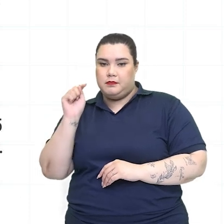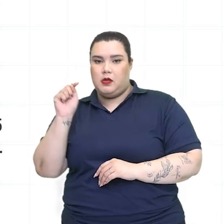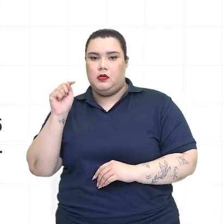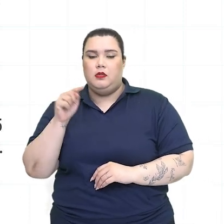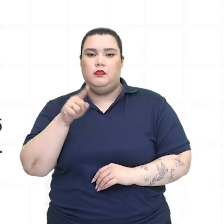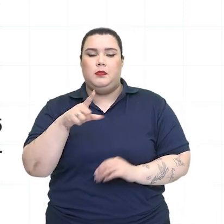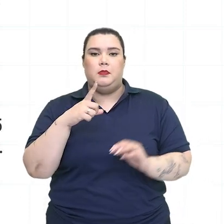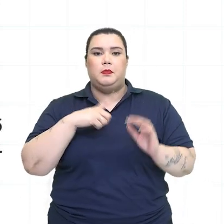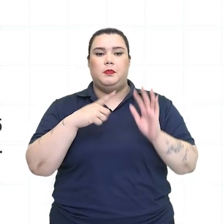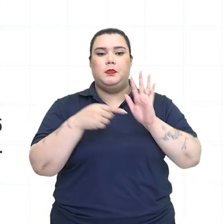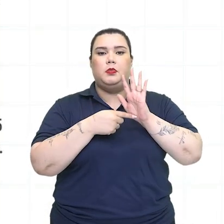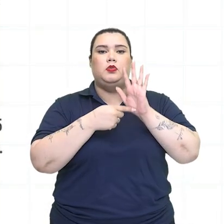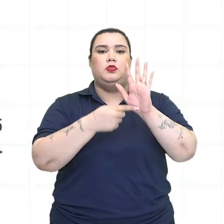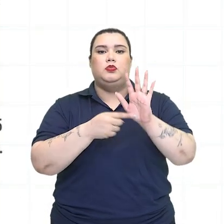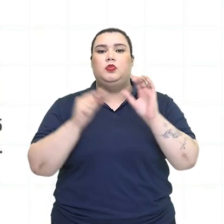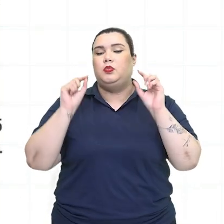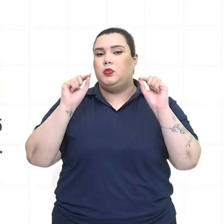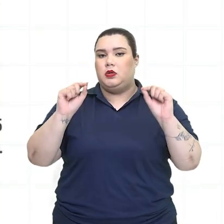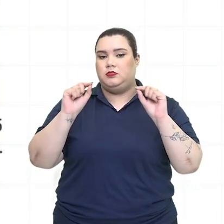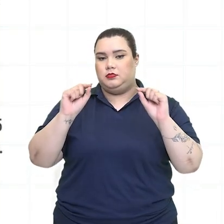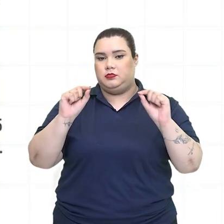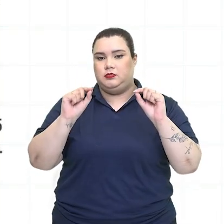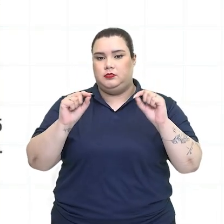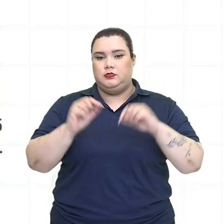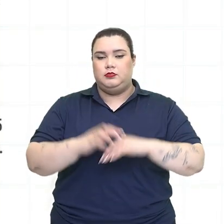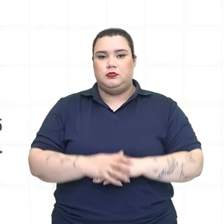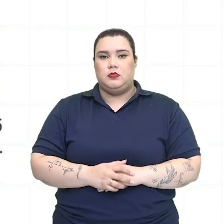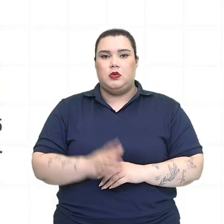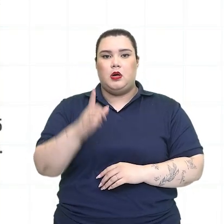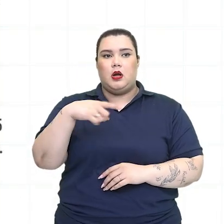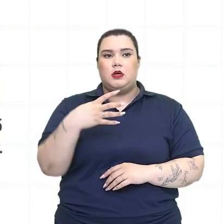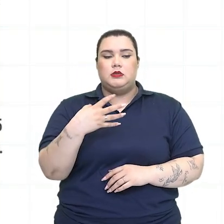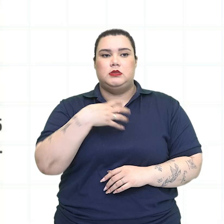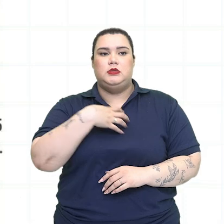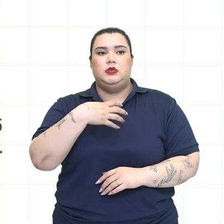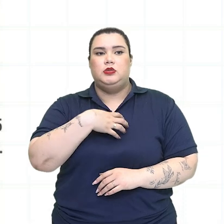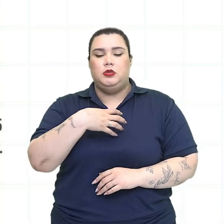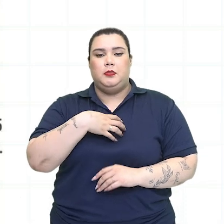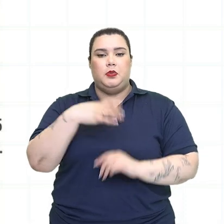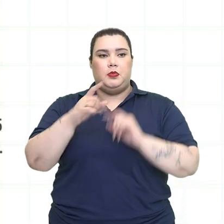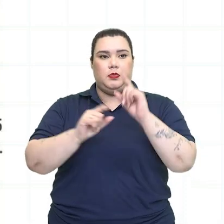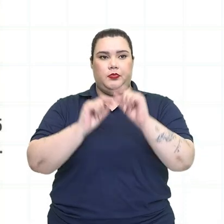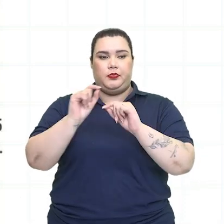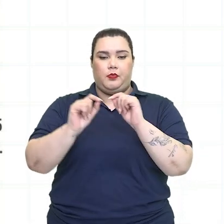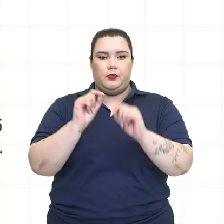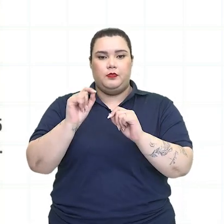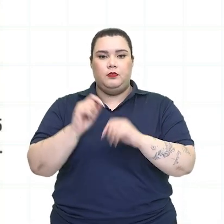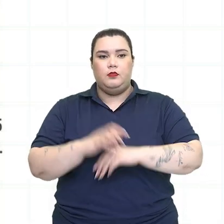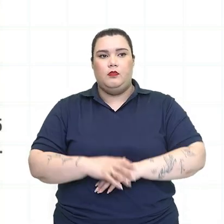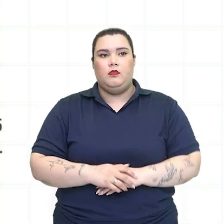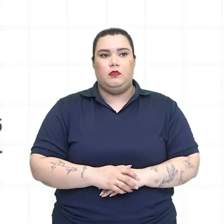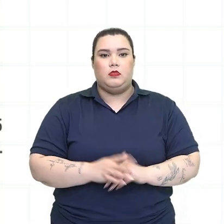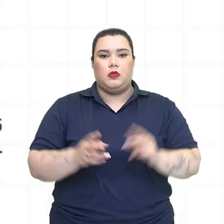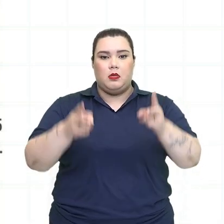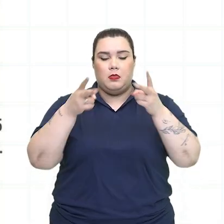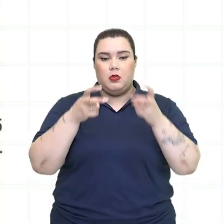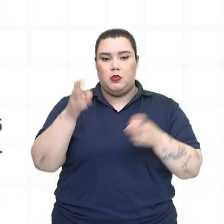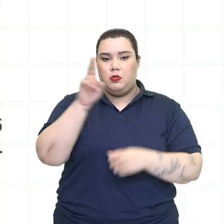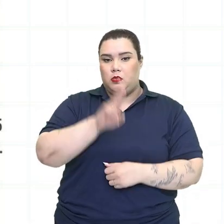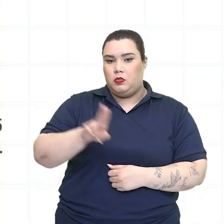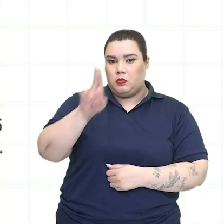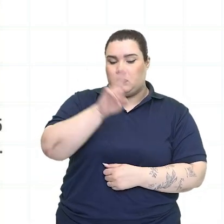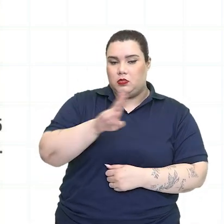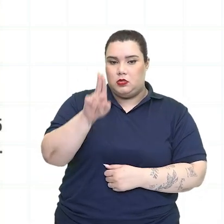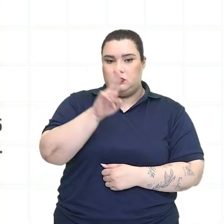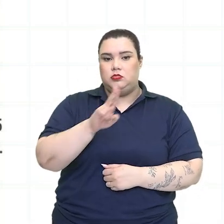você traz esses sentimentos. E veja aqui que foi utilizado para